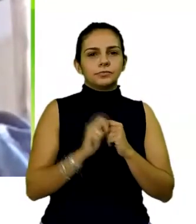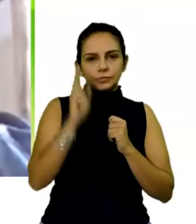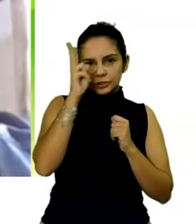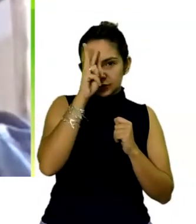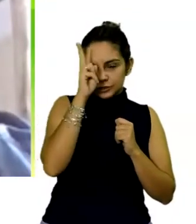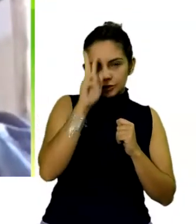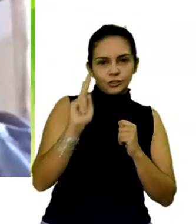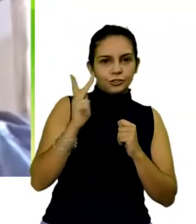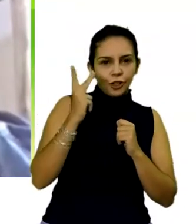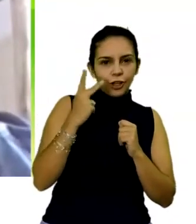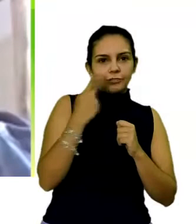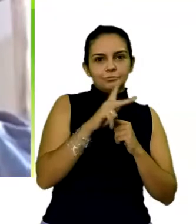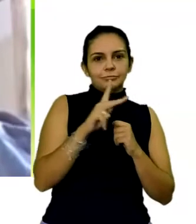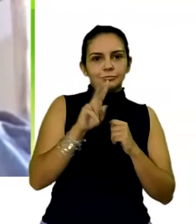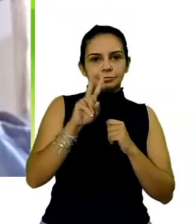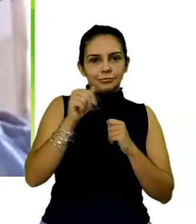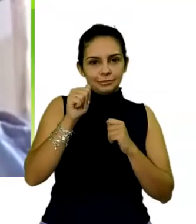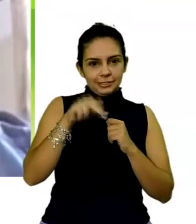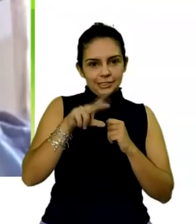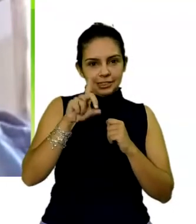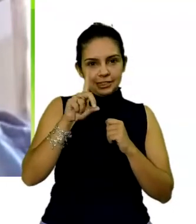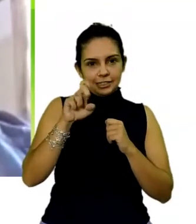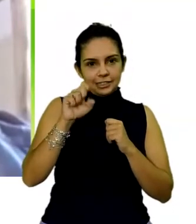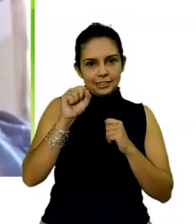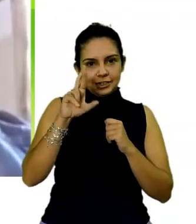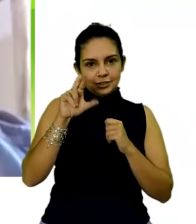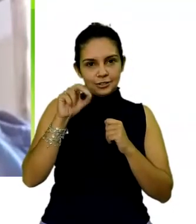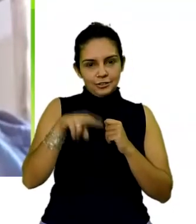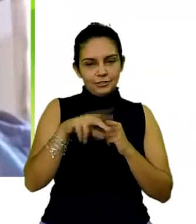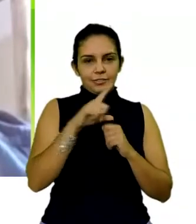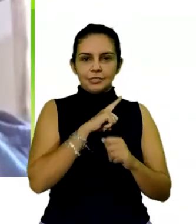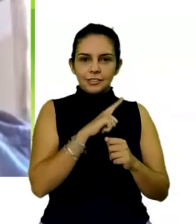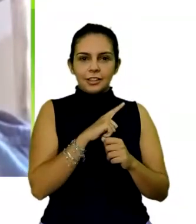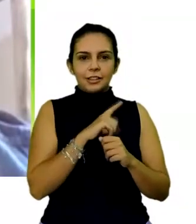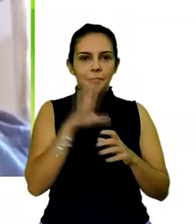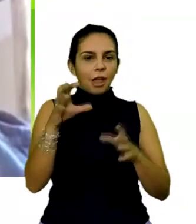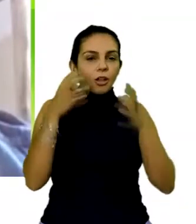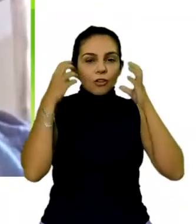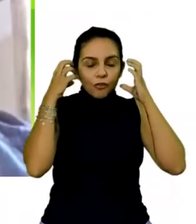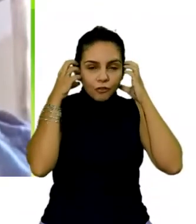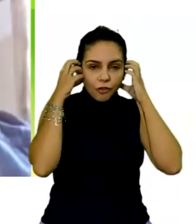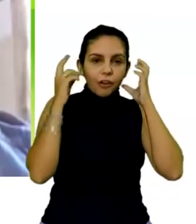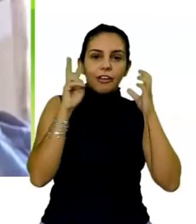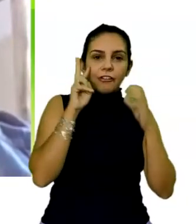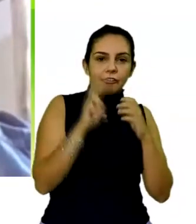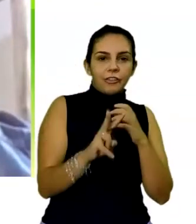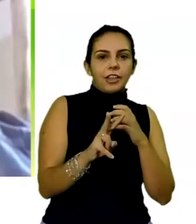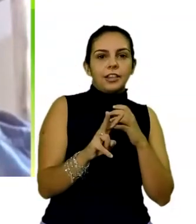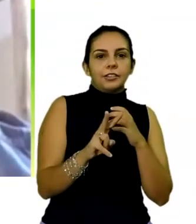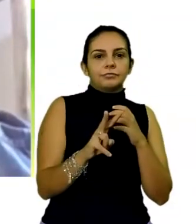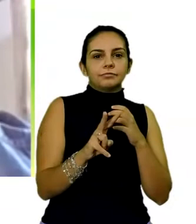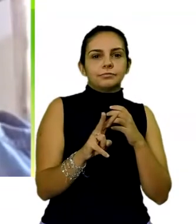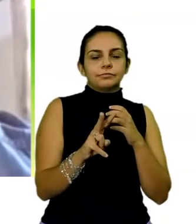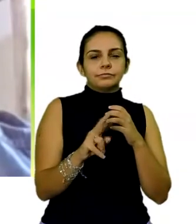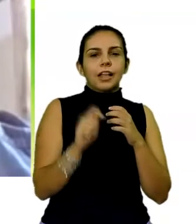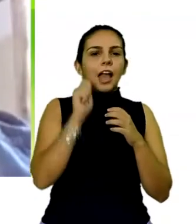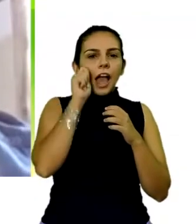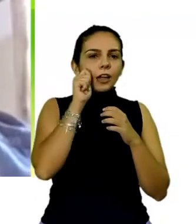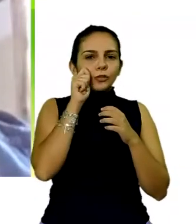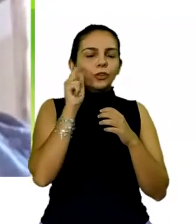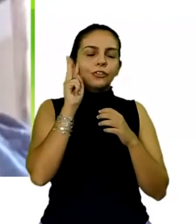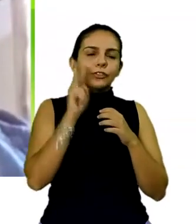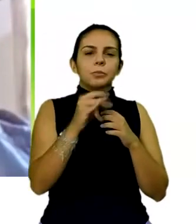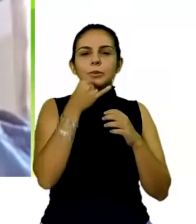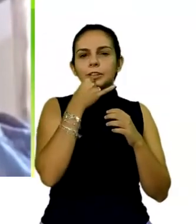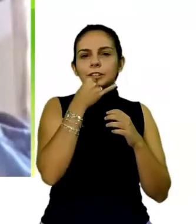histórias do Andersen. Inclusive tem fones. Você pega o fone e você vê grandes atores. Nós ouvimos,